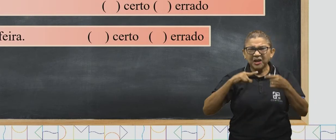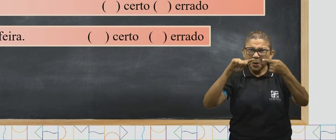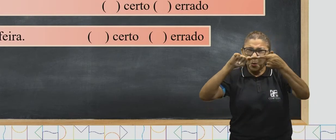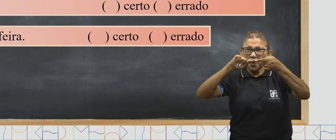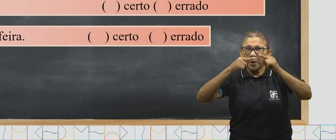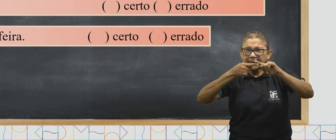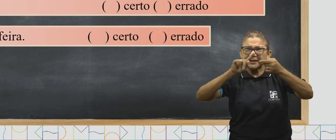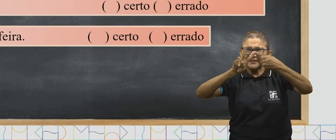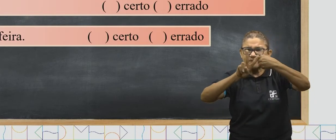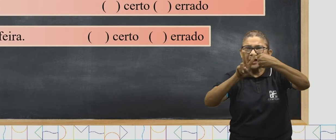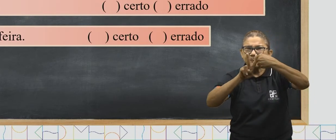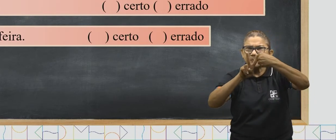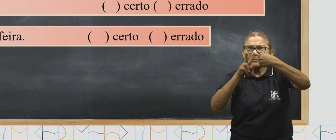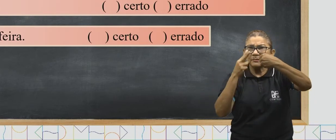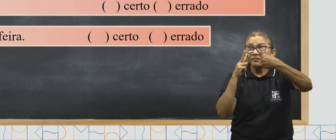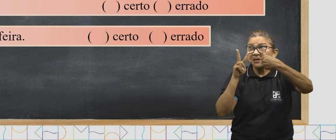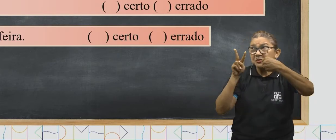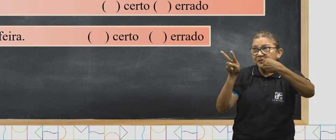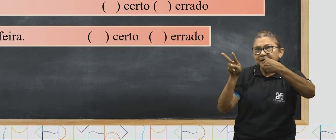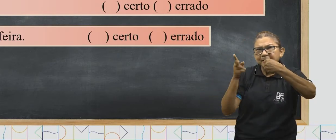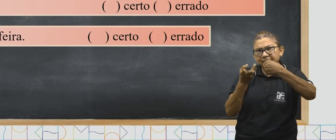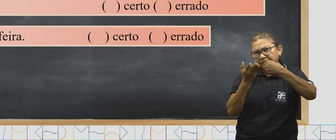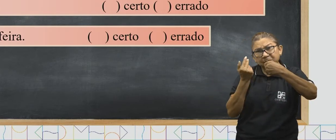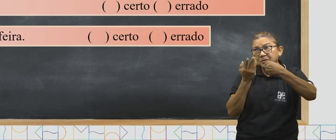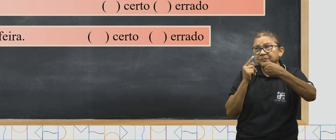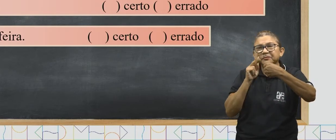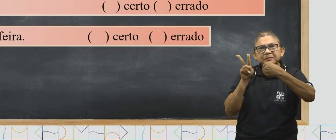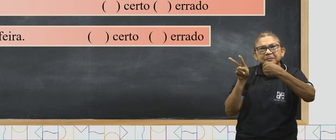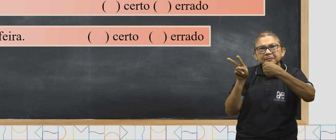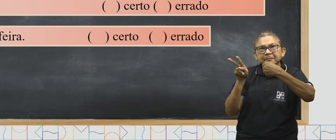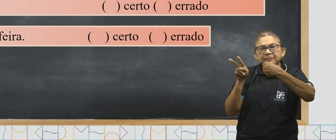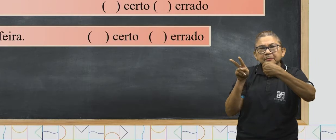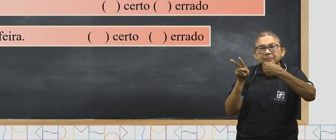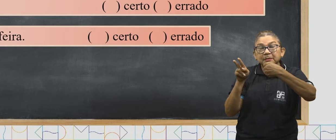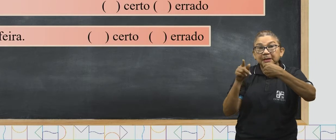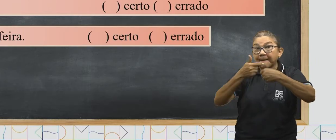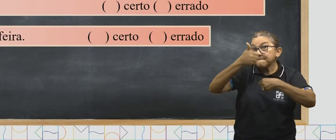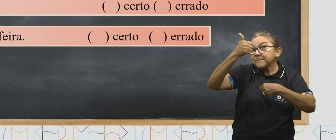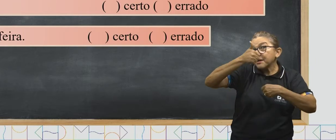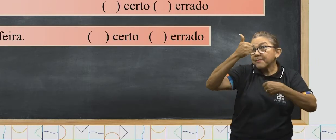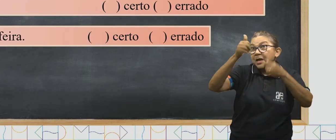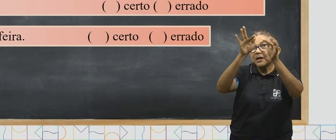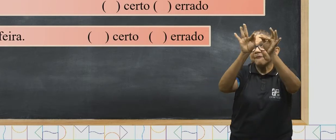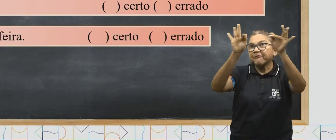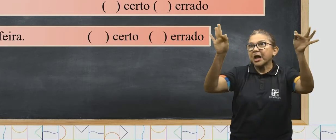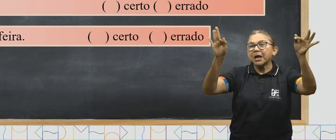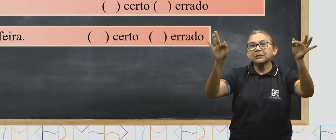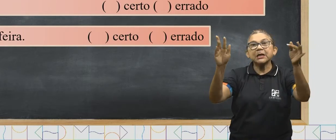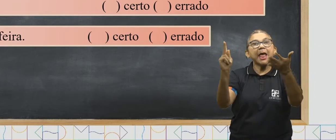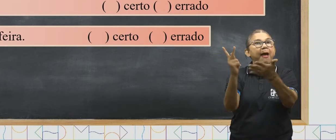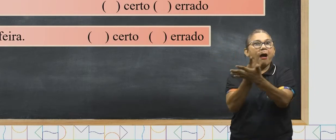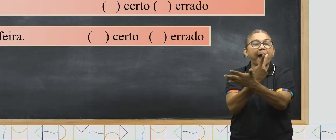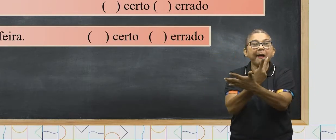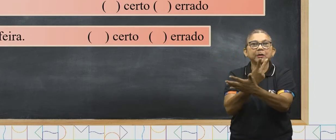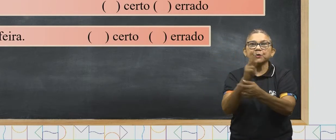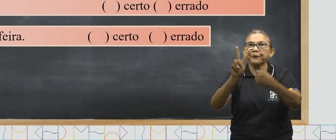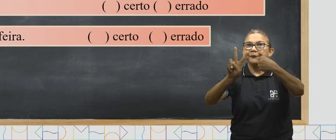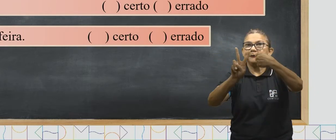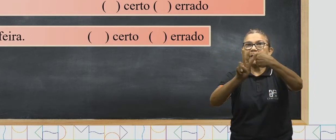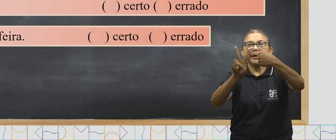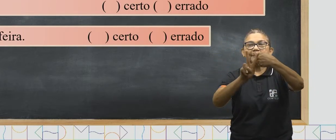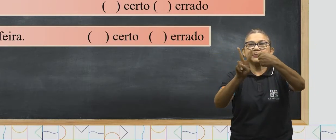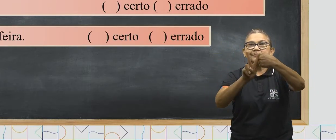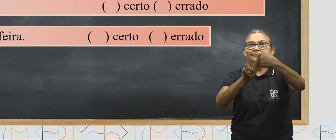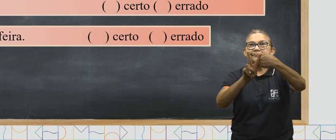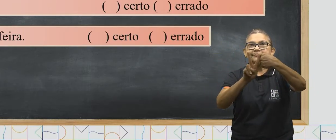Vamos verificar qual é a resposta? A resposta da primeira frase está errada, porque não há